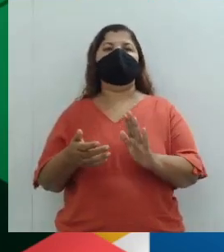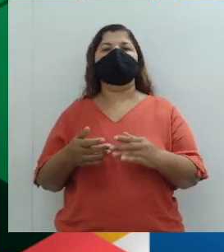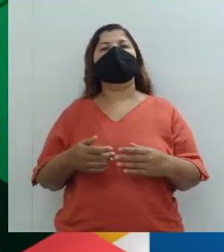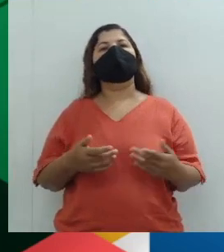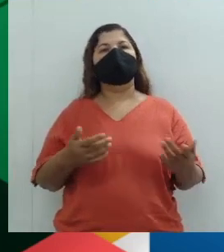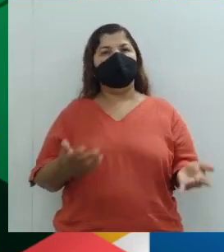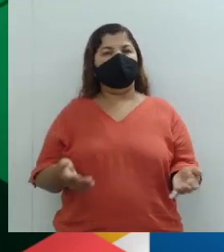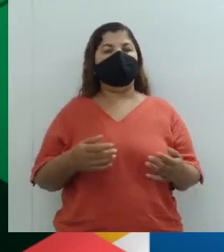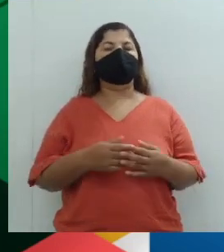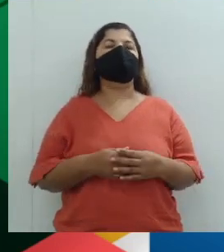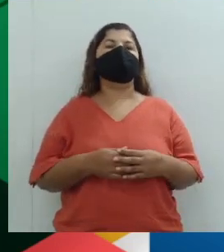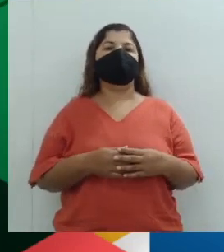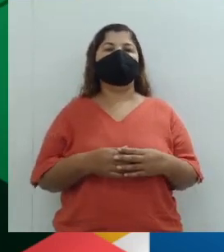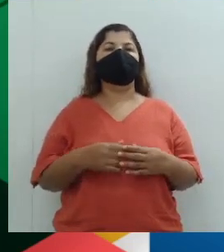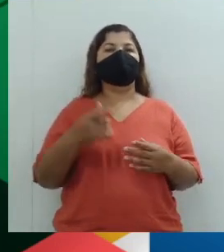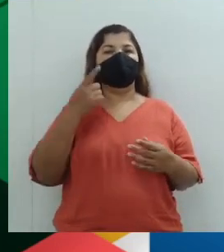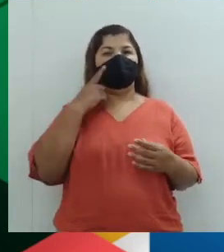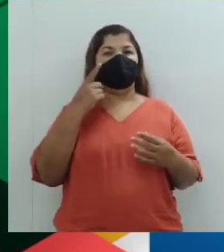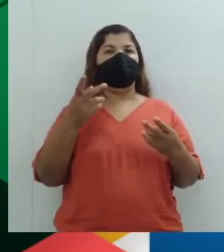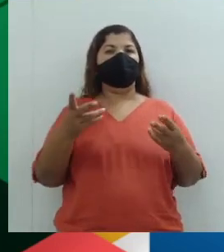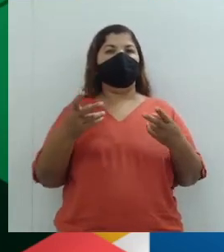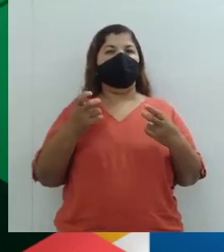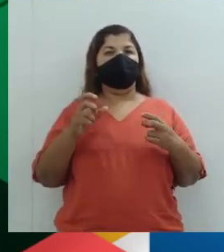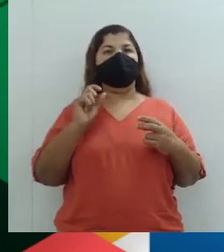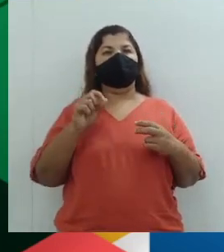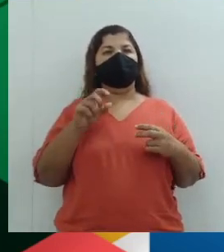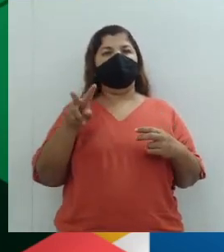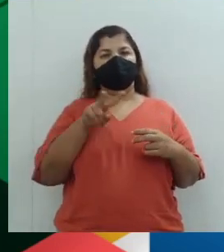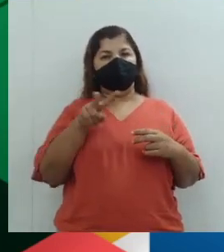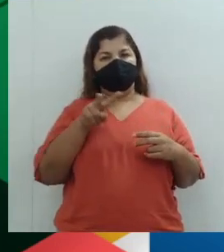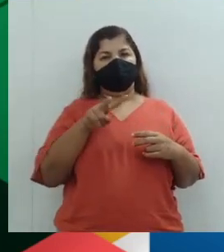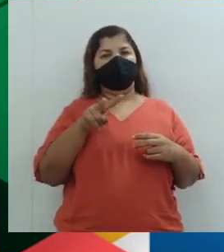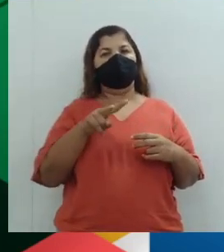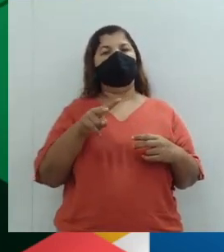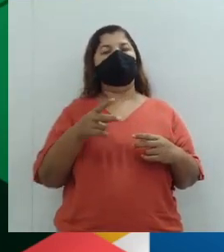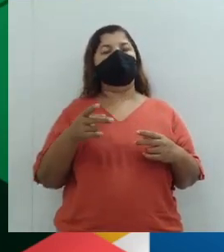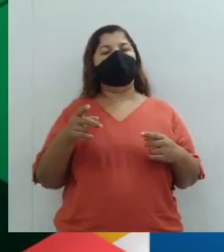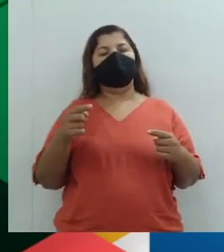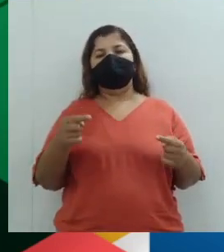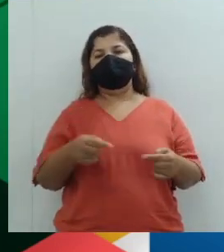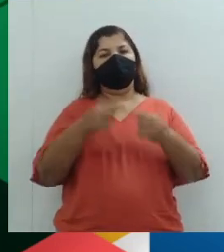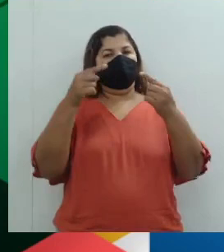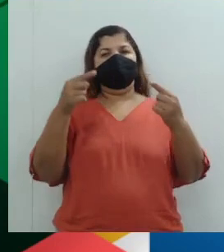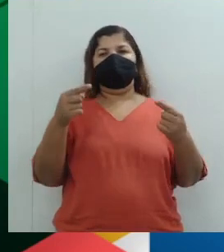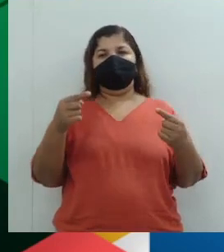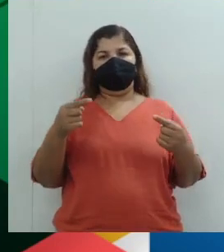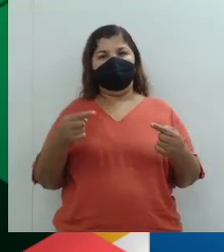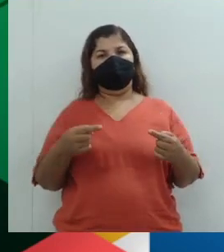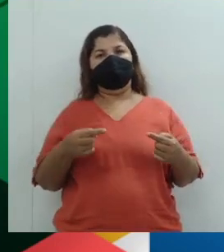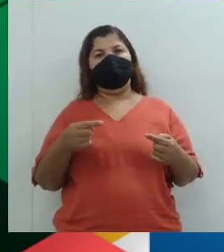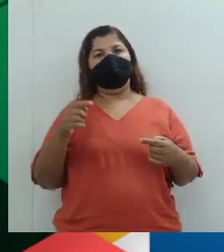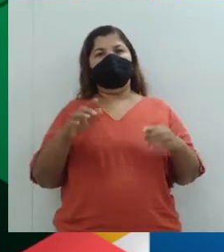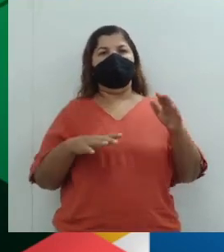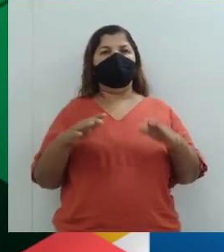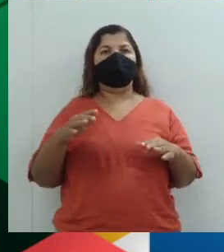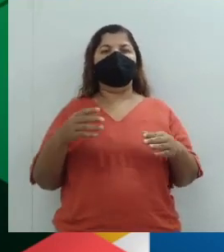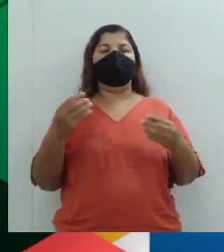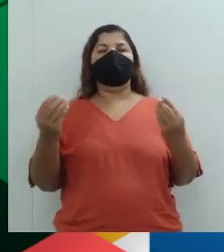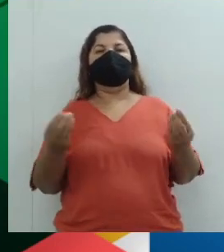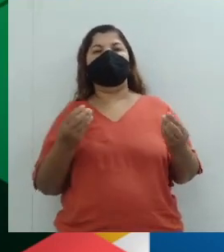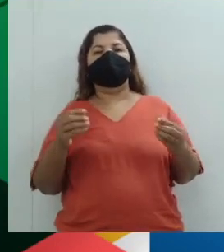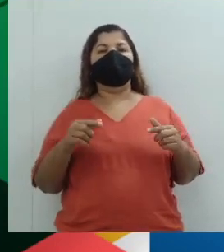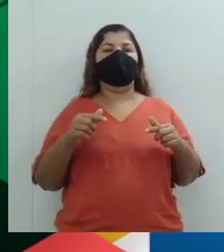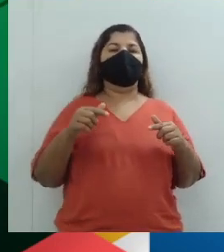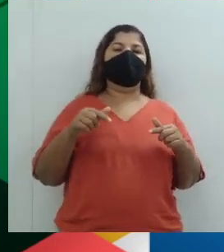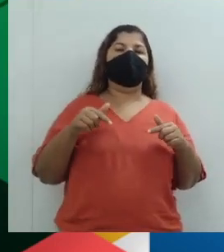já já vamos ver, que ação e reação acontecem de maneira instantânea, né? Então, a gente muitas vezes, qual é a ação, qual é